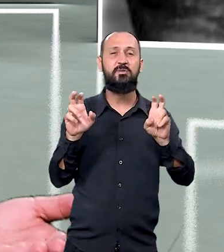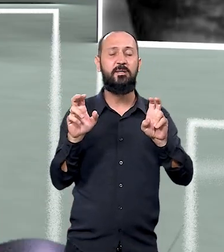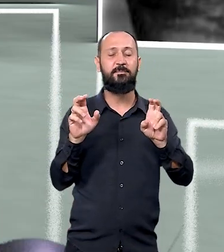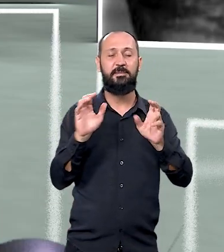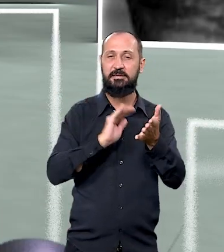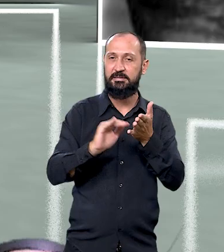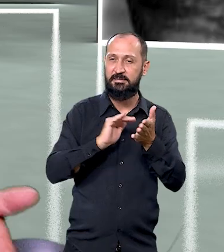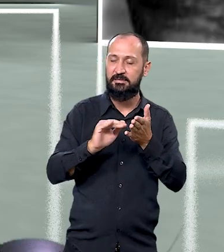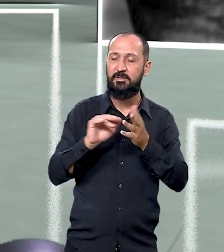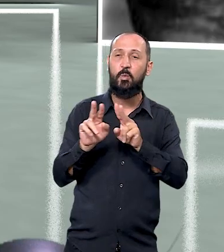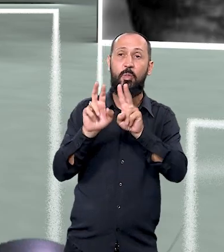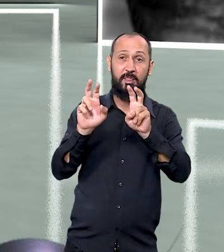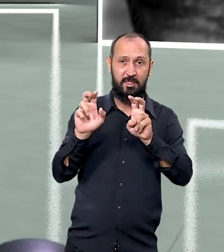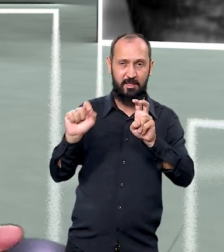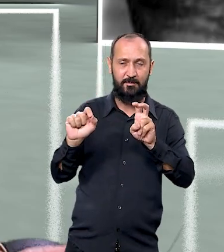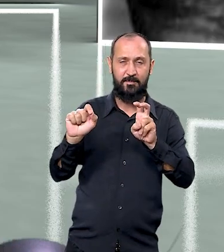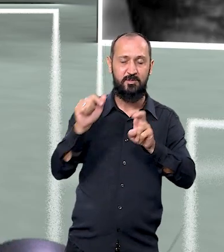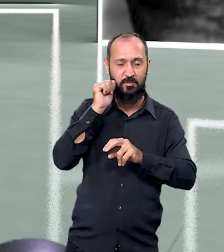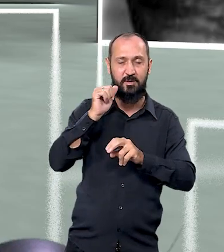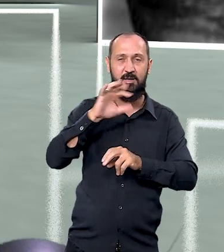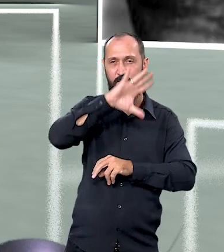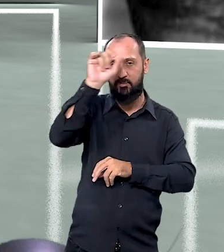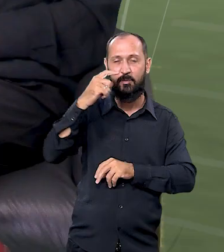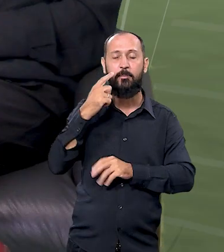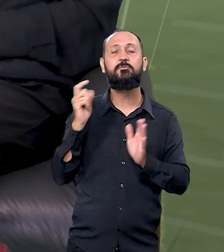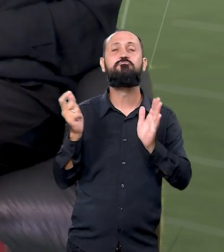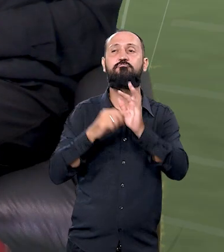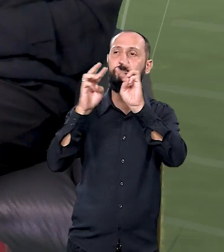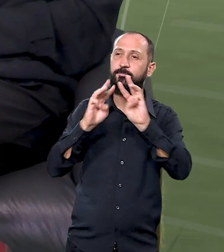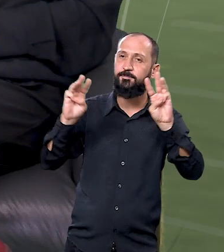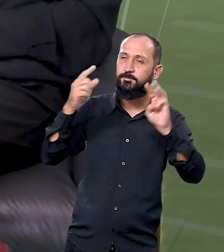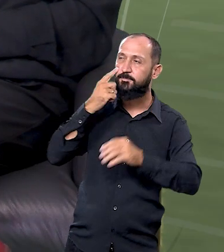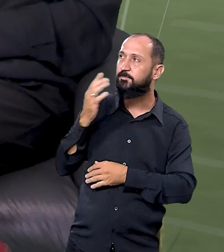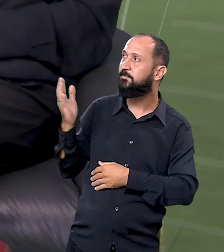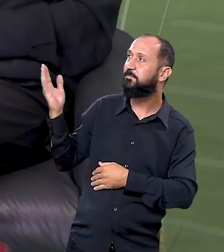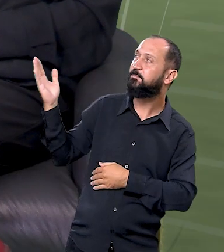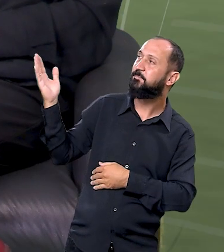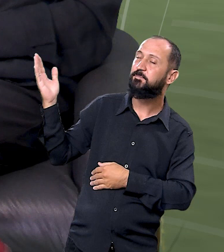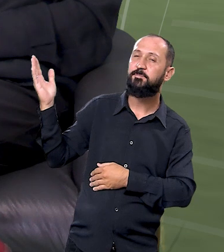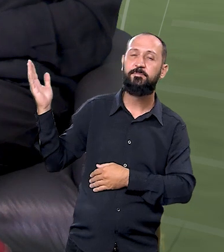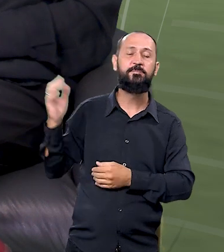sobre a pasta que cuida especificamente das mulheres aqui no Mato Grosso do Sul pode ser acessada no